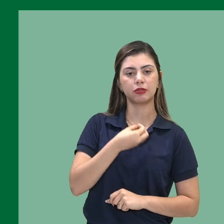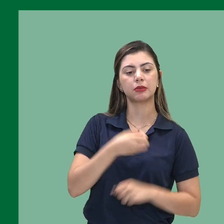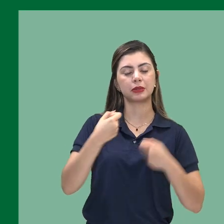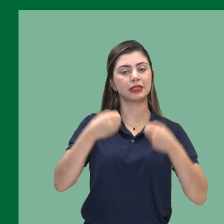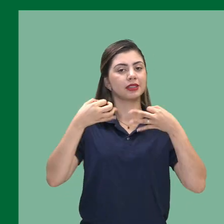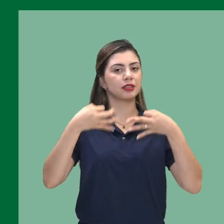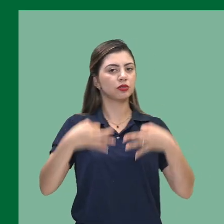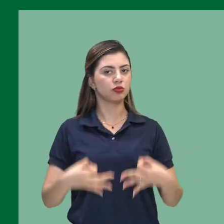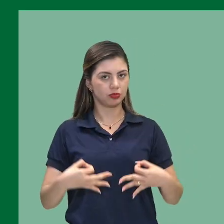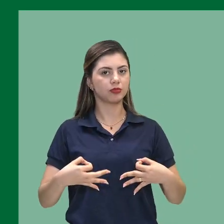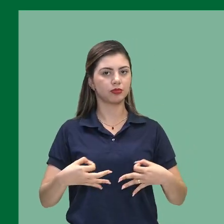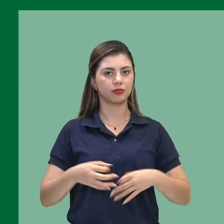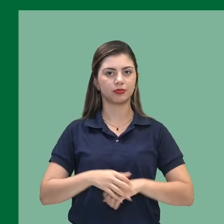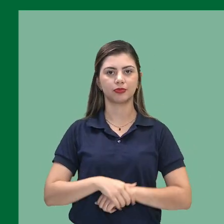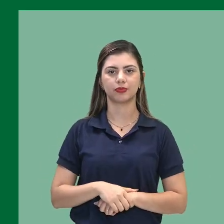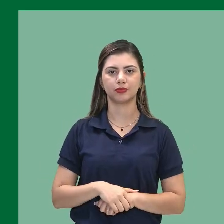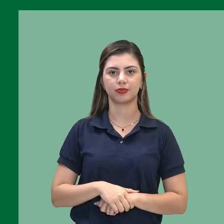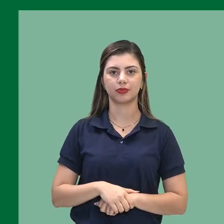diferença.